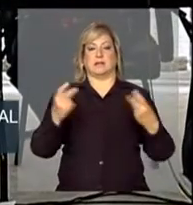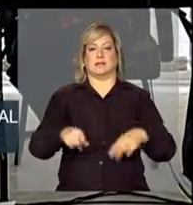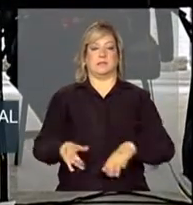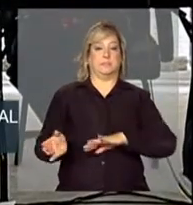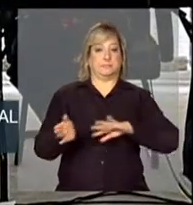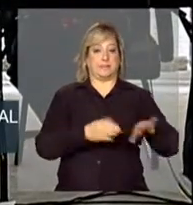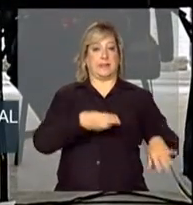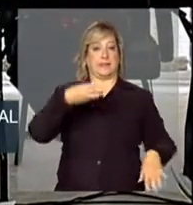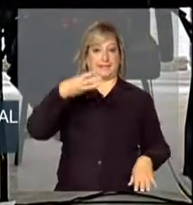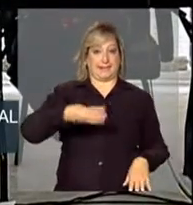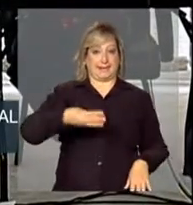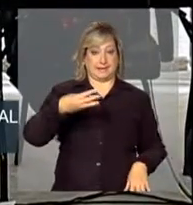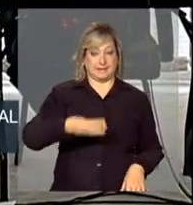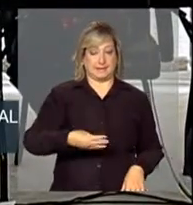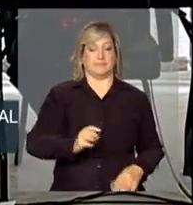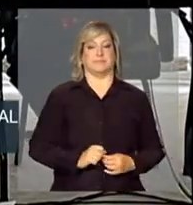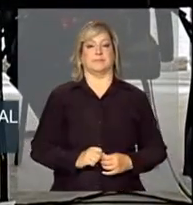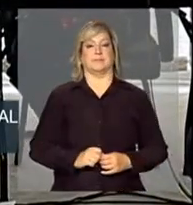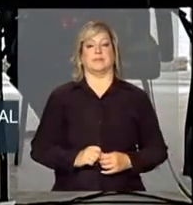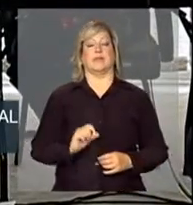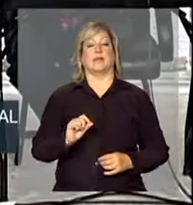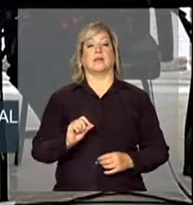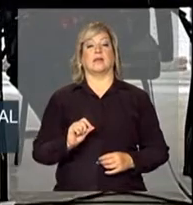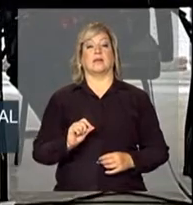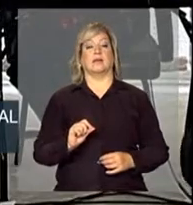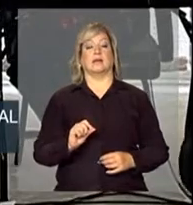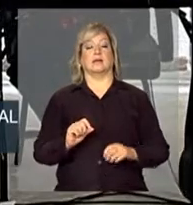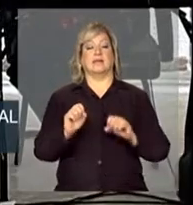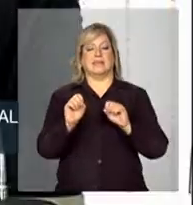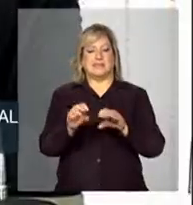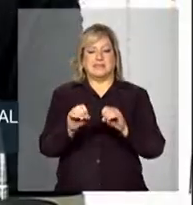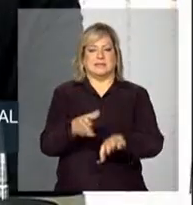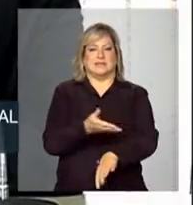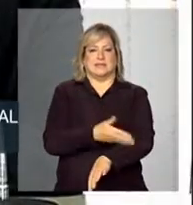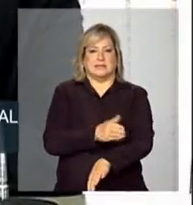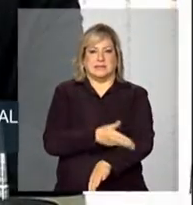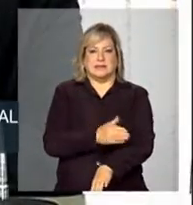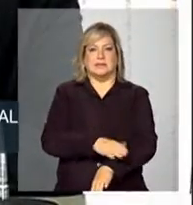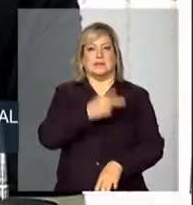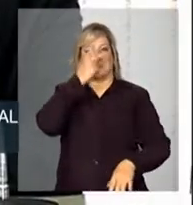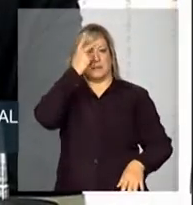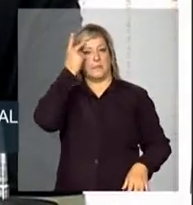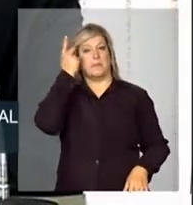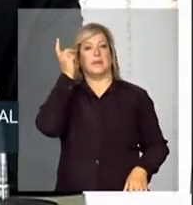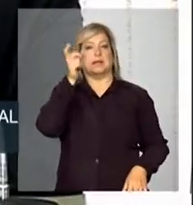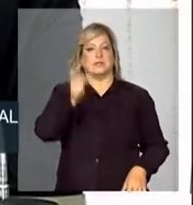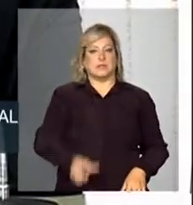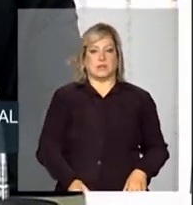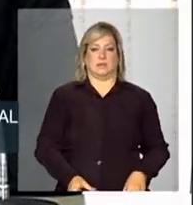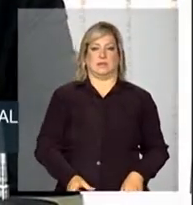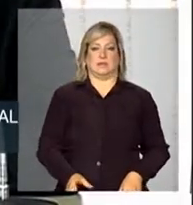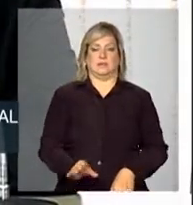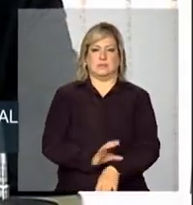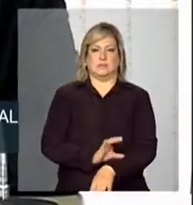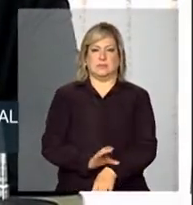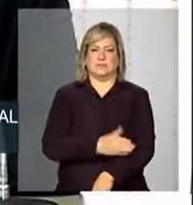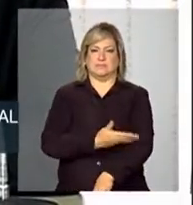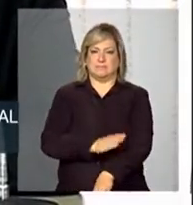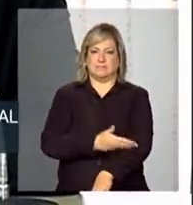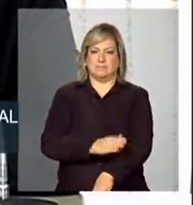terceiro eixo a capacitação de pessoal é indispensável que nós fornecemos